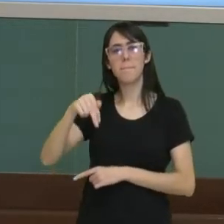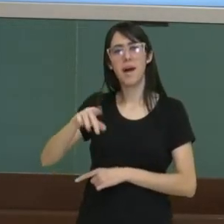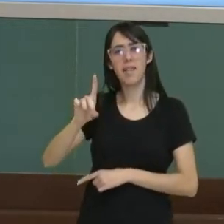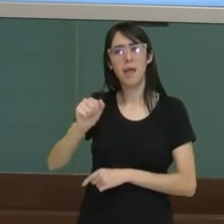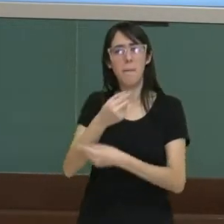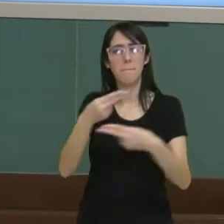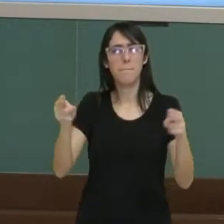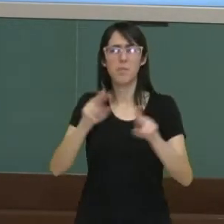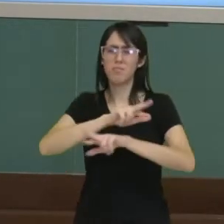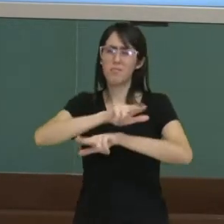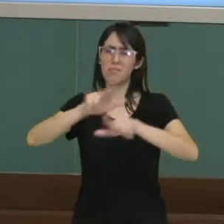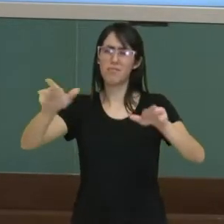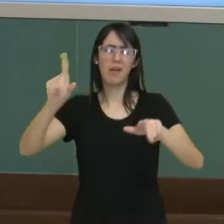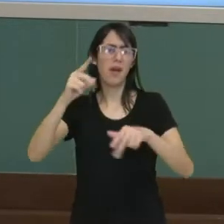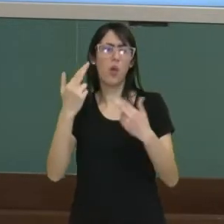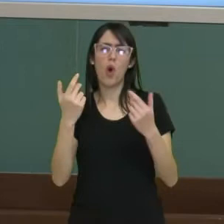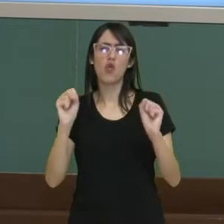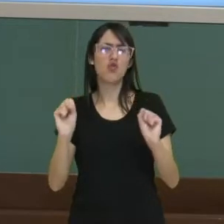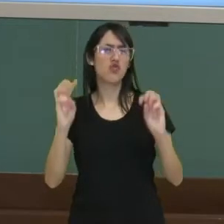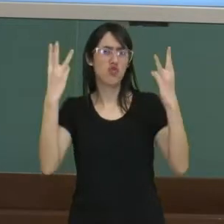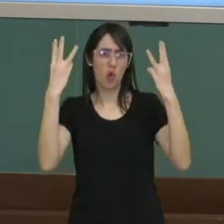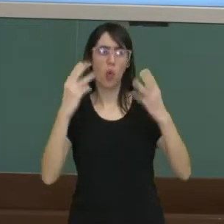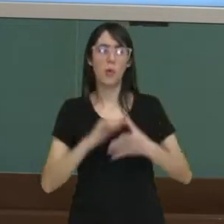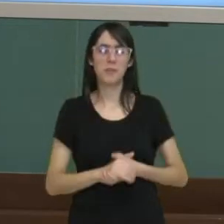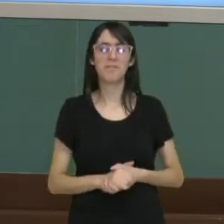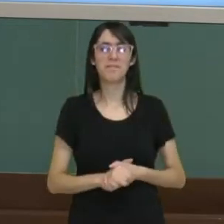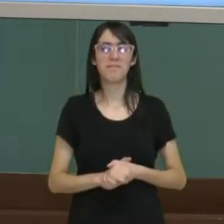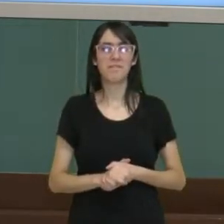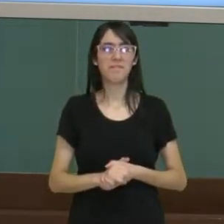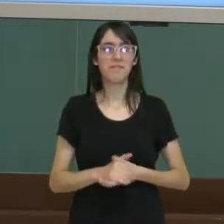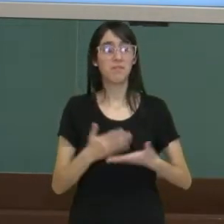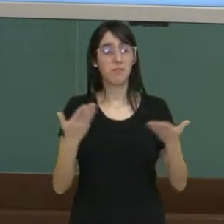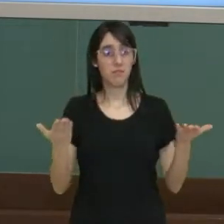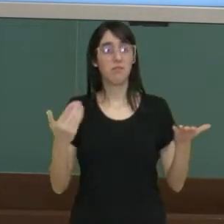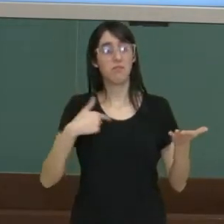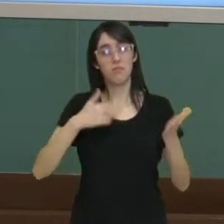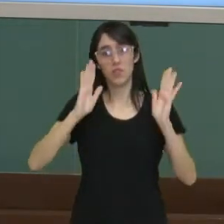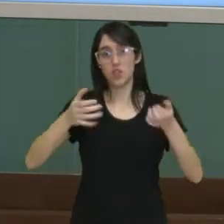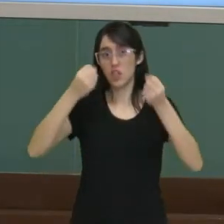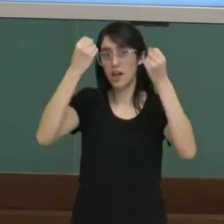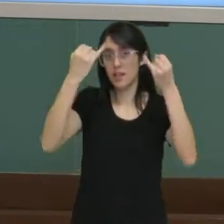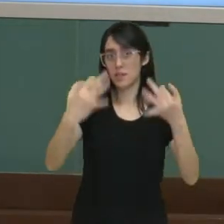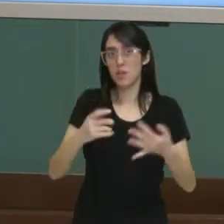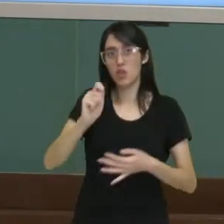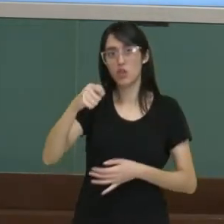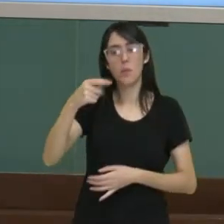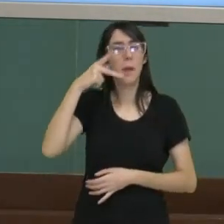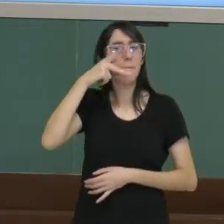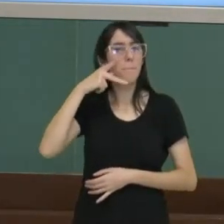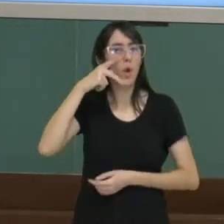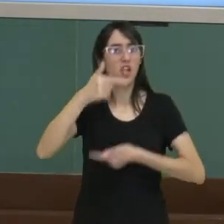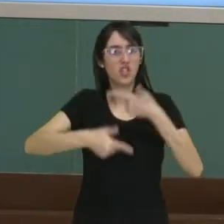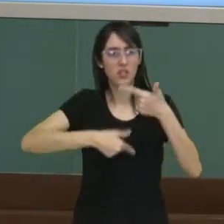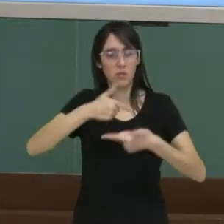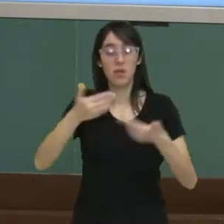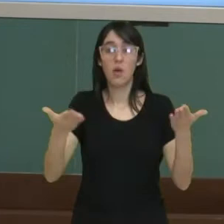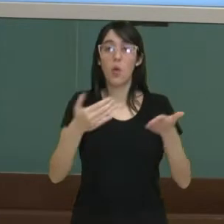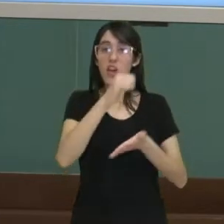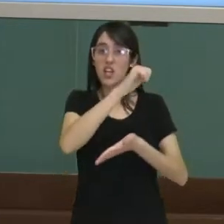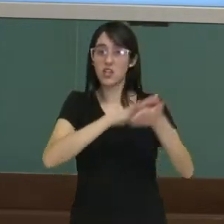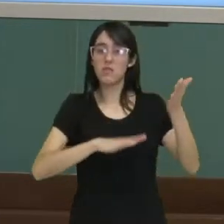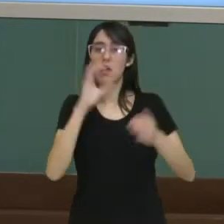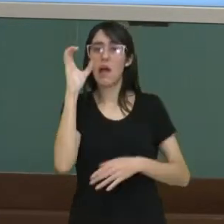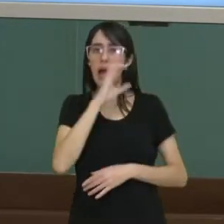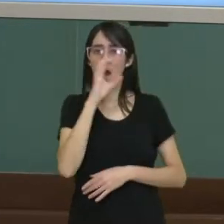show o Dia do Trabalhador, né, pessoal? Agora que a gente entendeu um pouquinho sobre essa política trabalhista e tudo mais, a gente vai fazer uma atividade